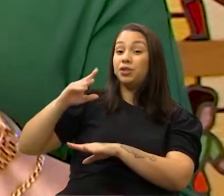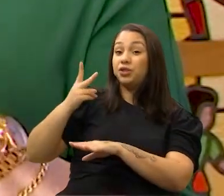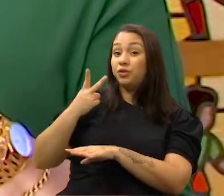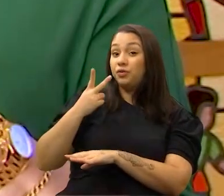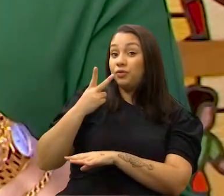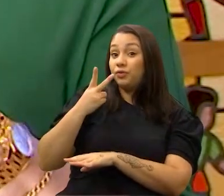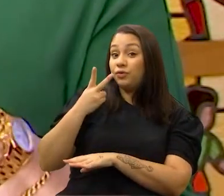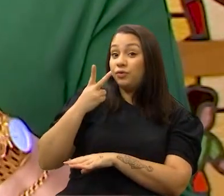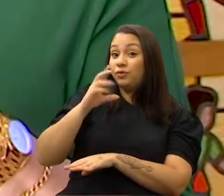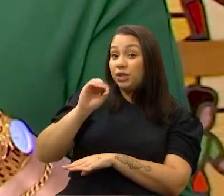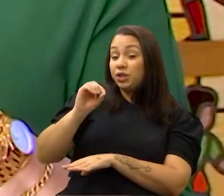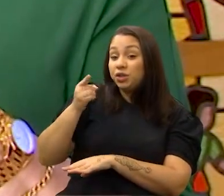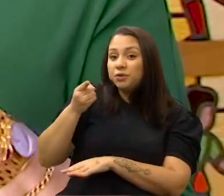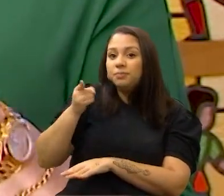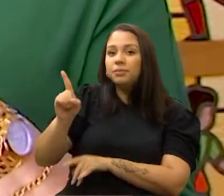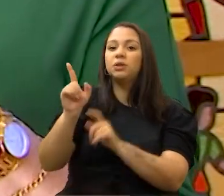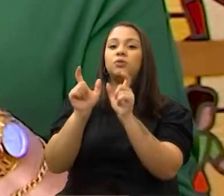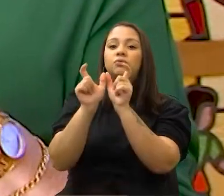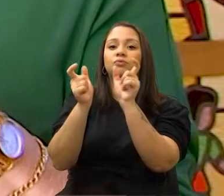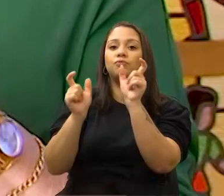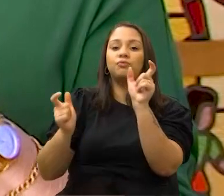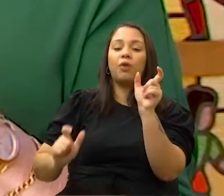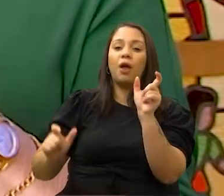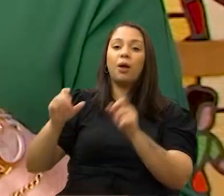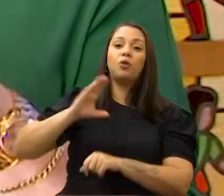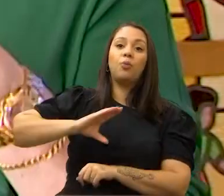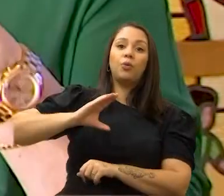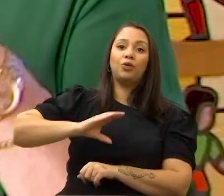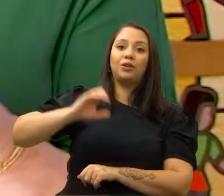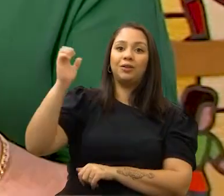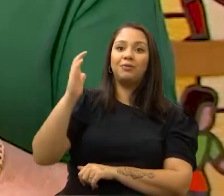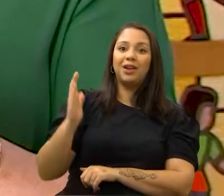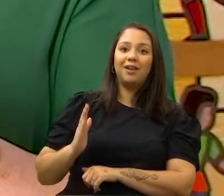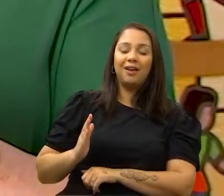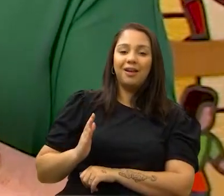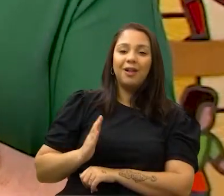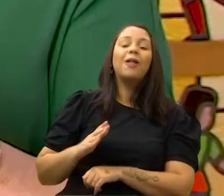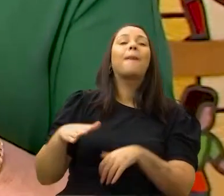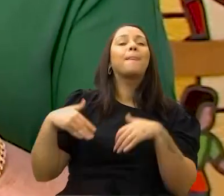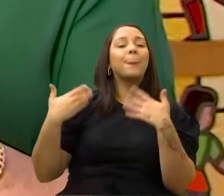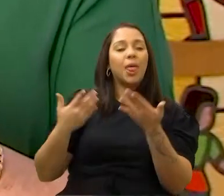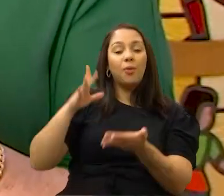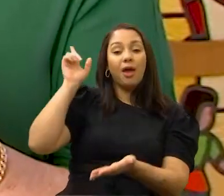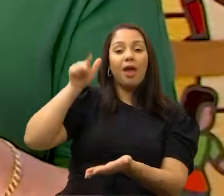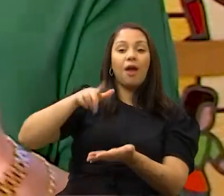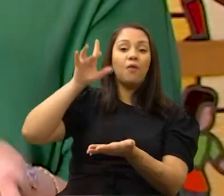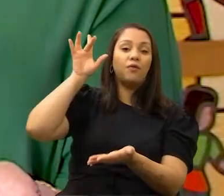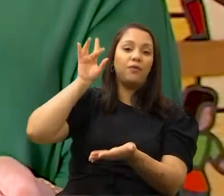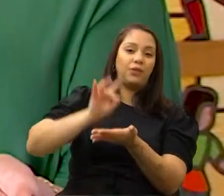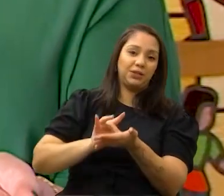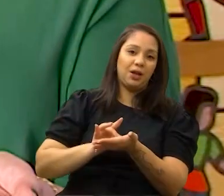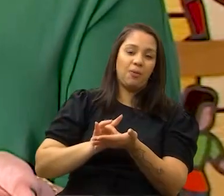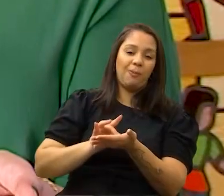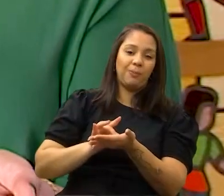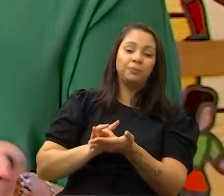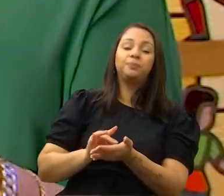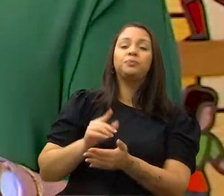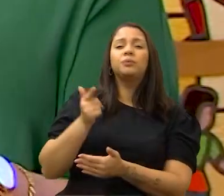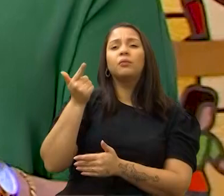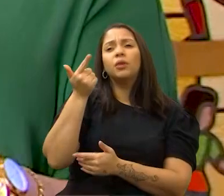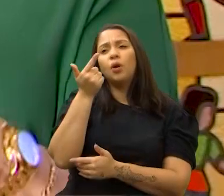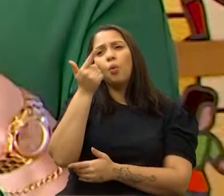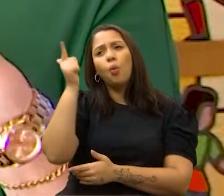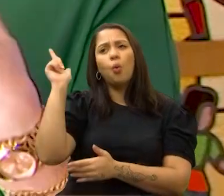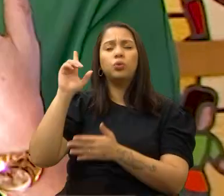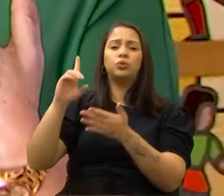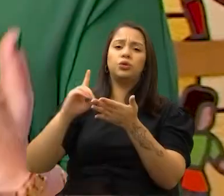1000 verbetes para a língua portuguesa. Então, passa a ser oficial, né? E